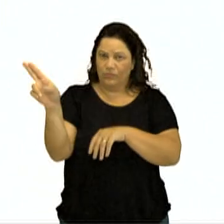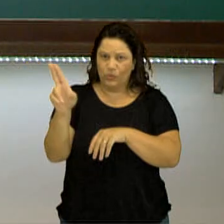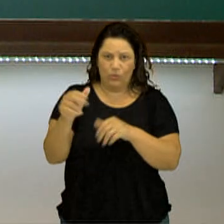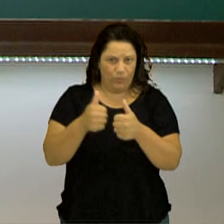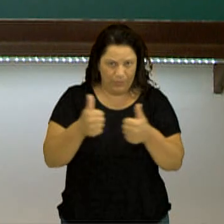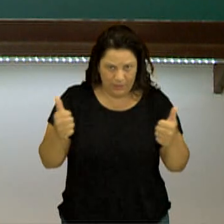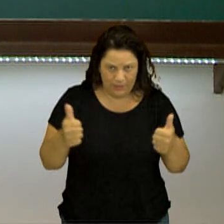Tranquilo?